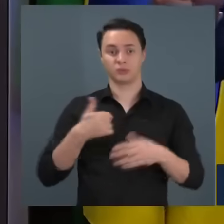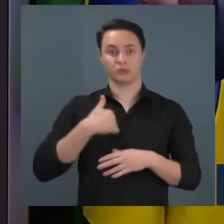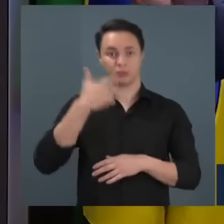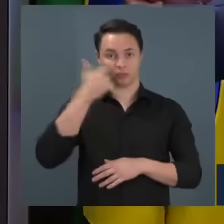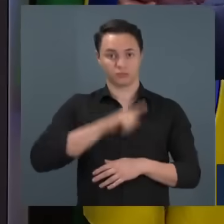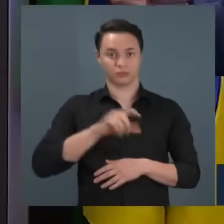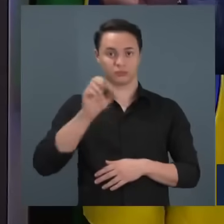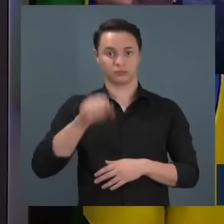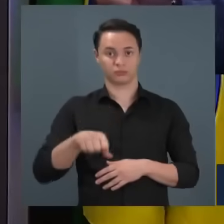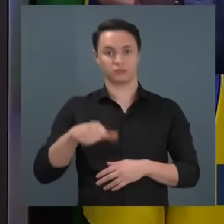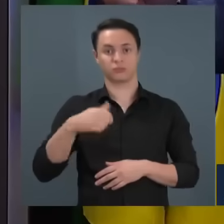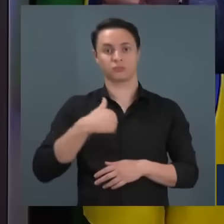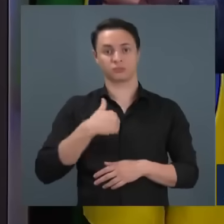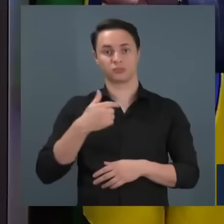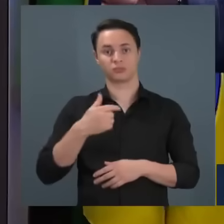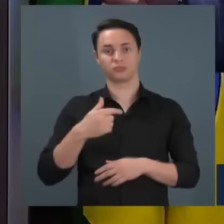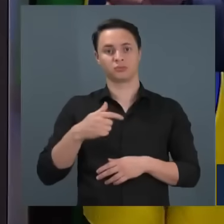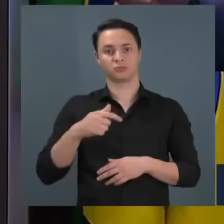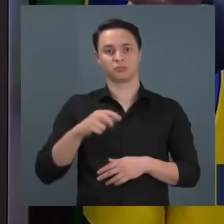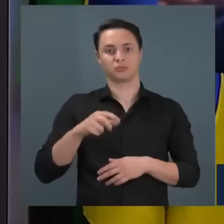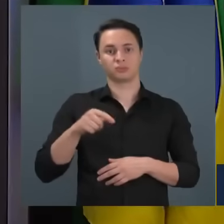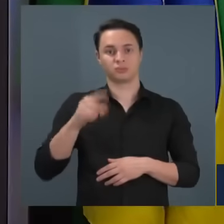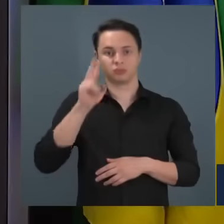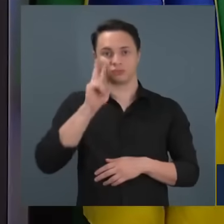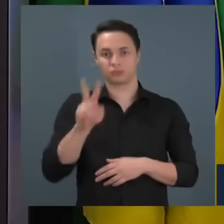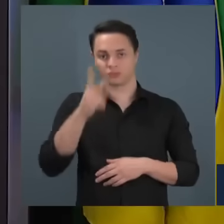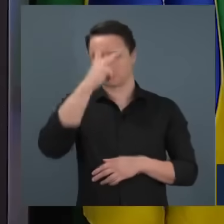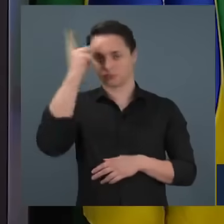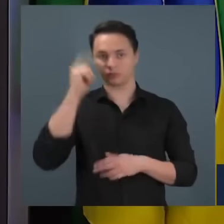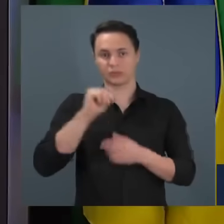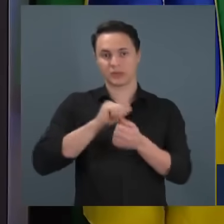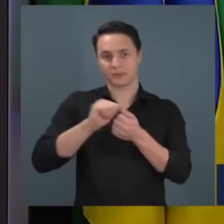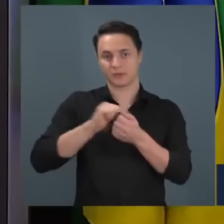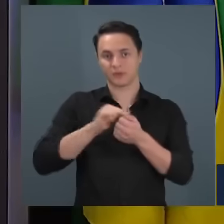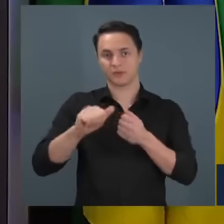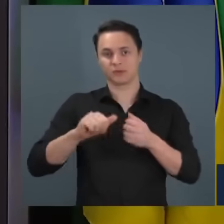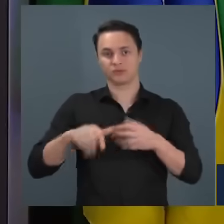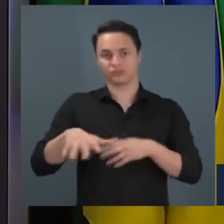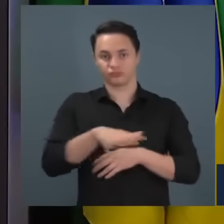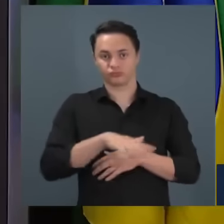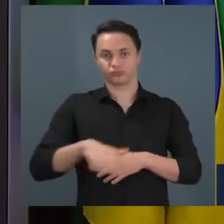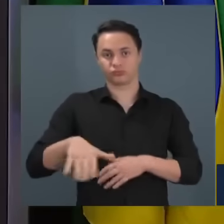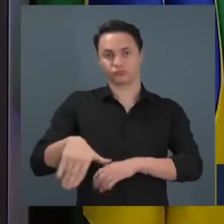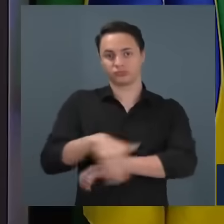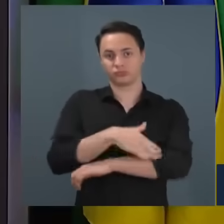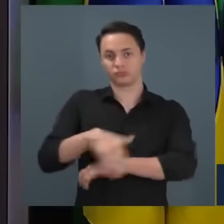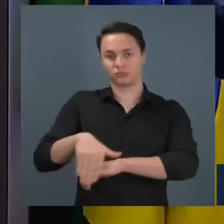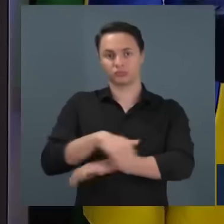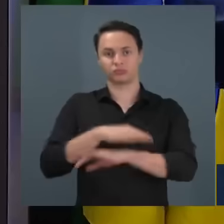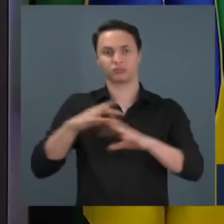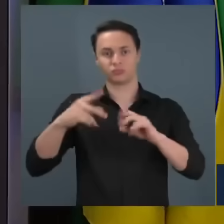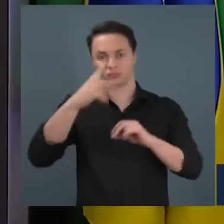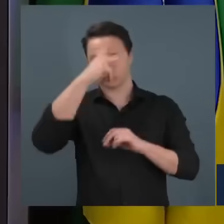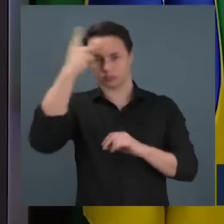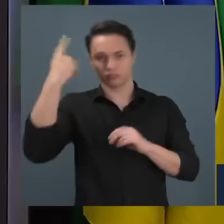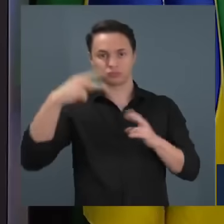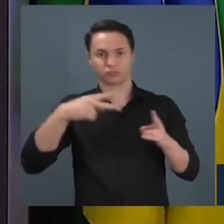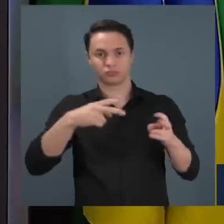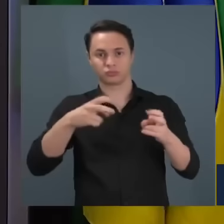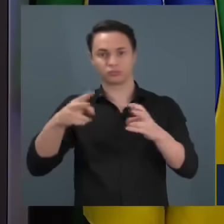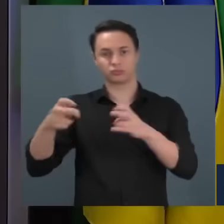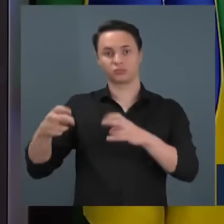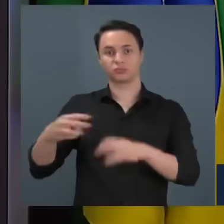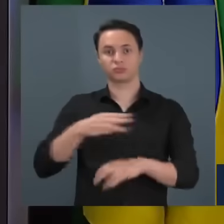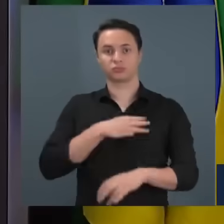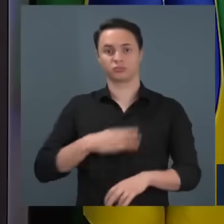passando pela pessoa que limpava a rua, todo mundo ouvindo o voto do ministro